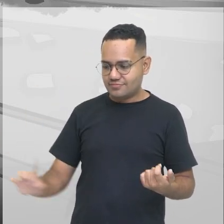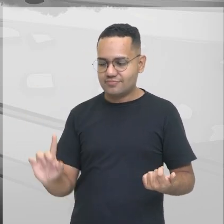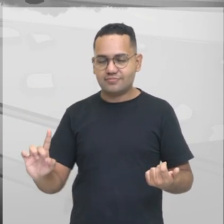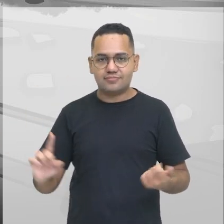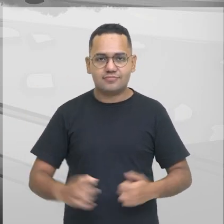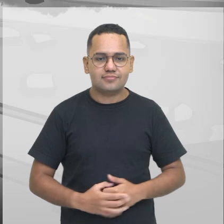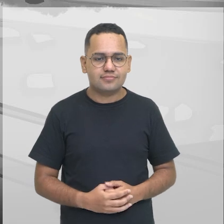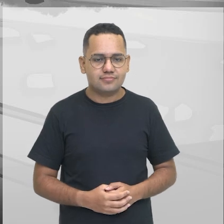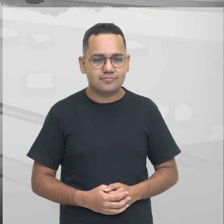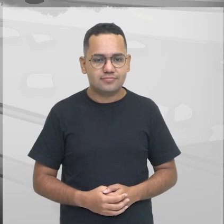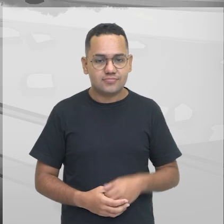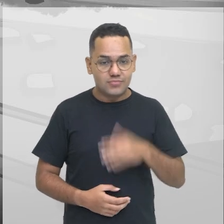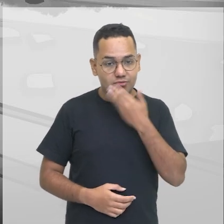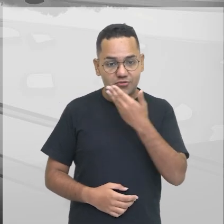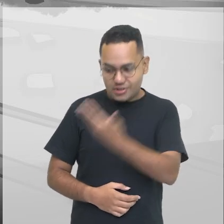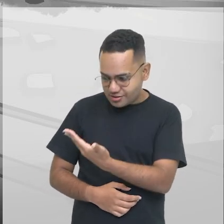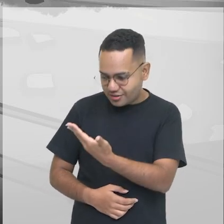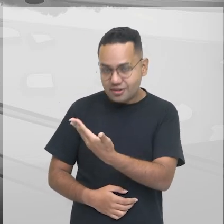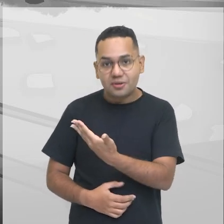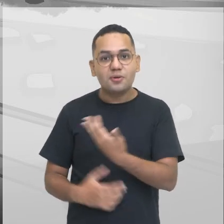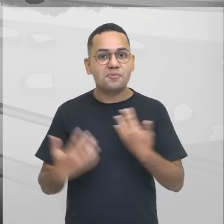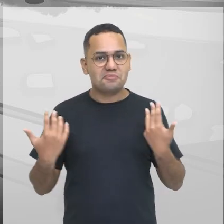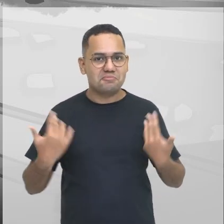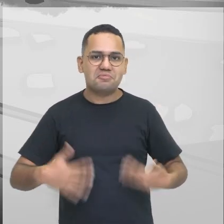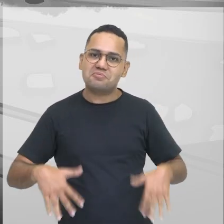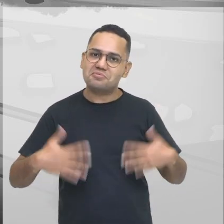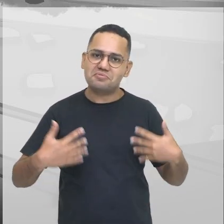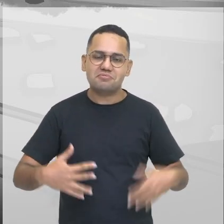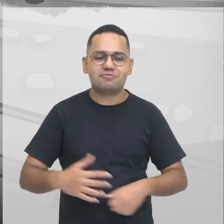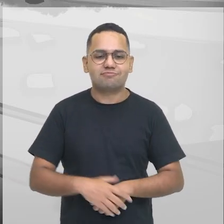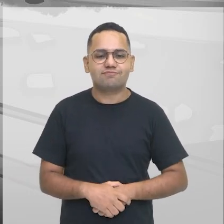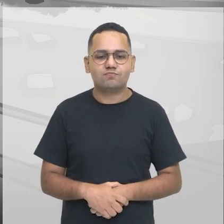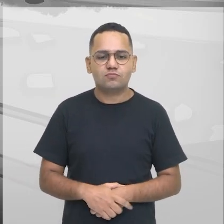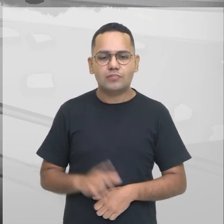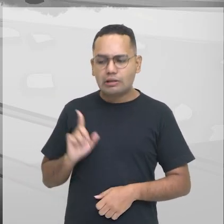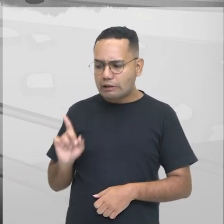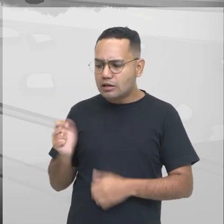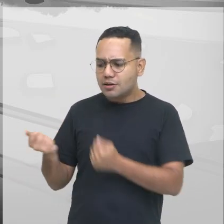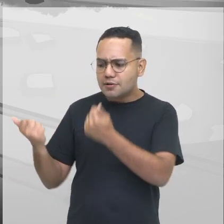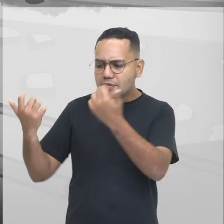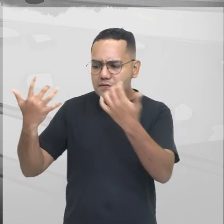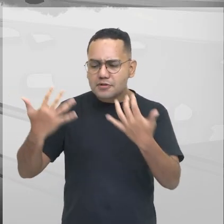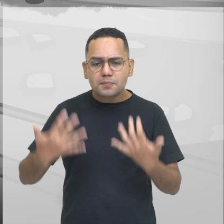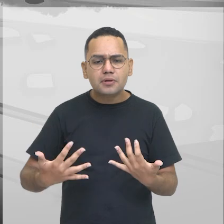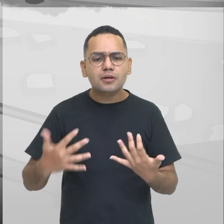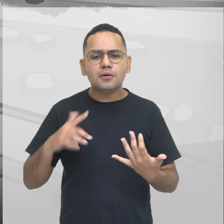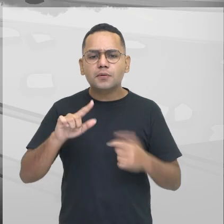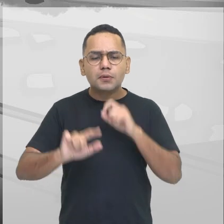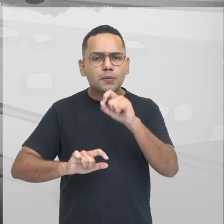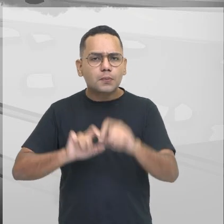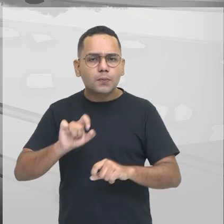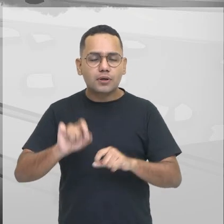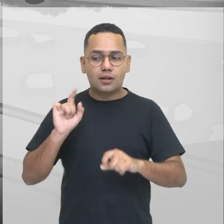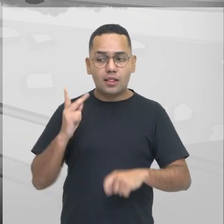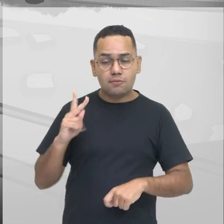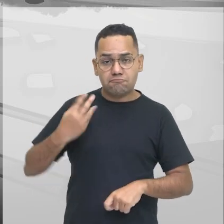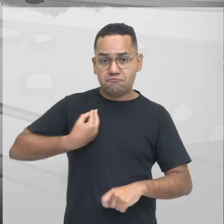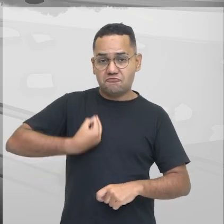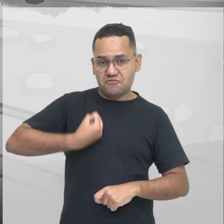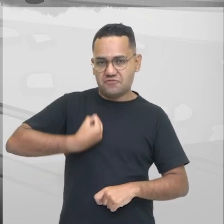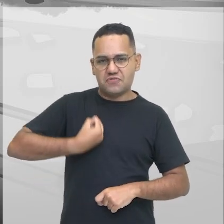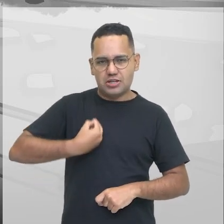opa! Ele está aqui do nosso lado justamente para falar um pouquinho, para vivenciar um pouquinho desse momento